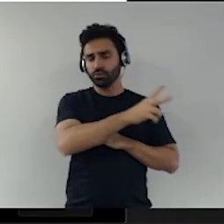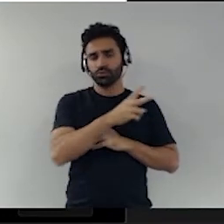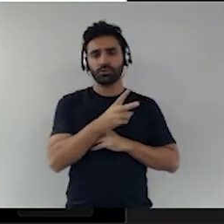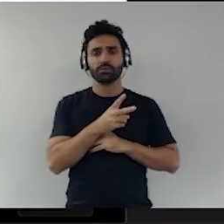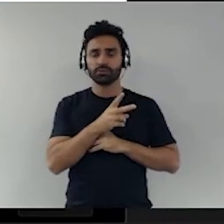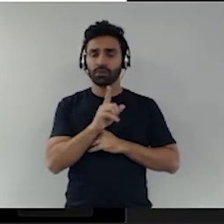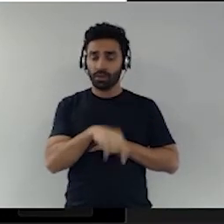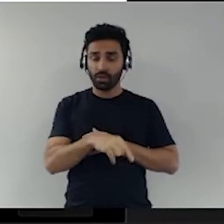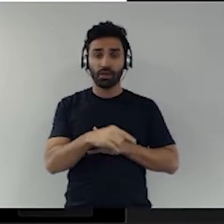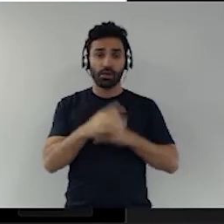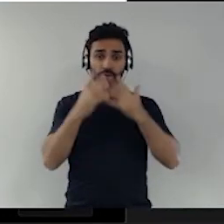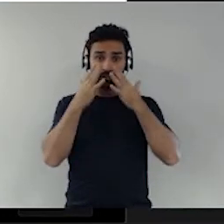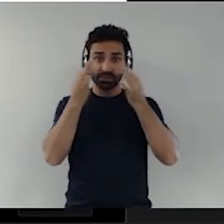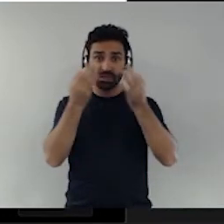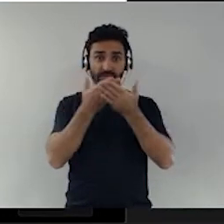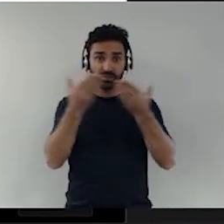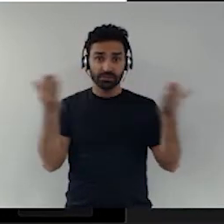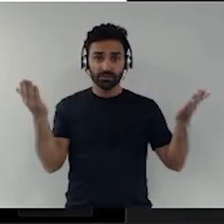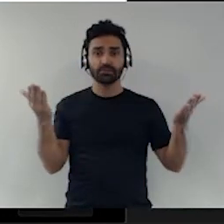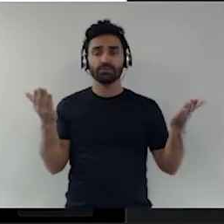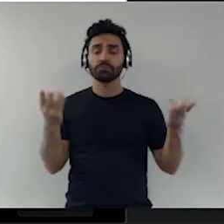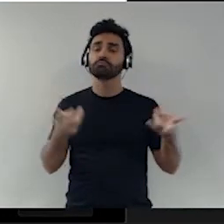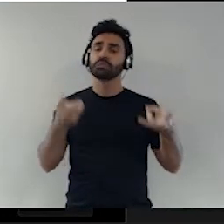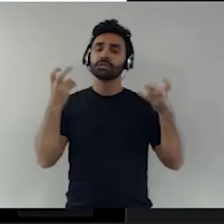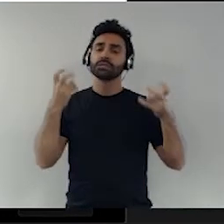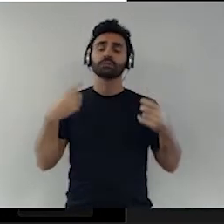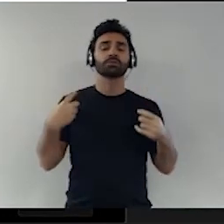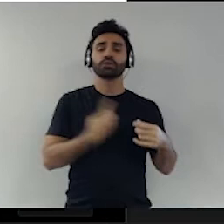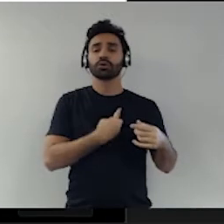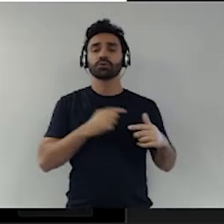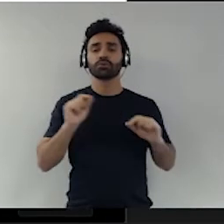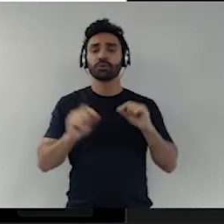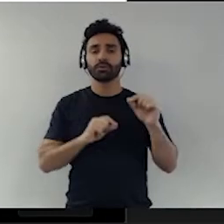grande observação disso. Observe que a gente assessora